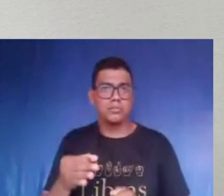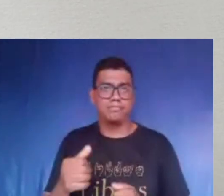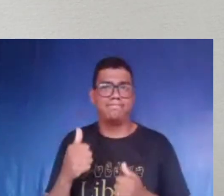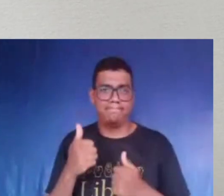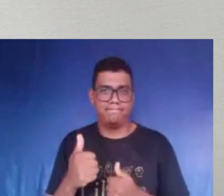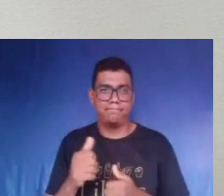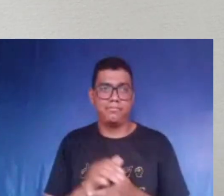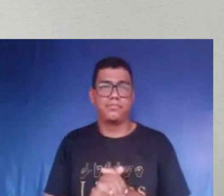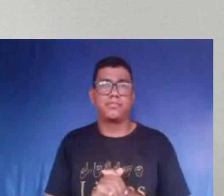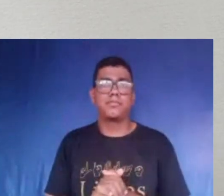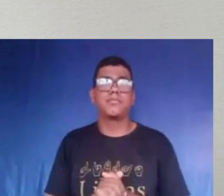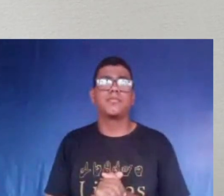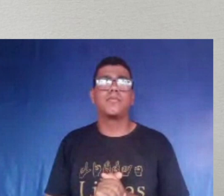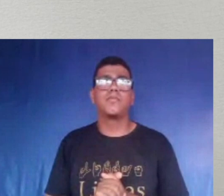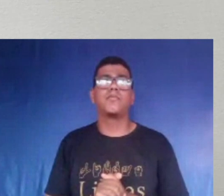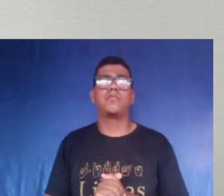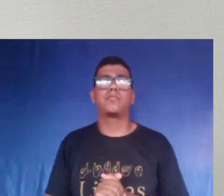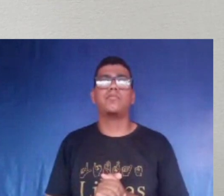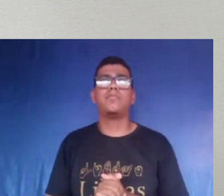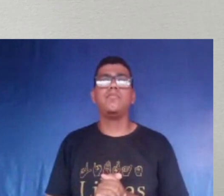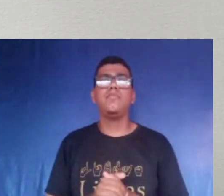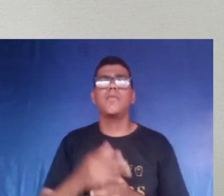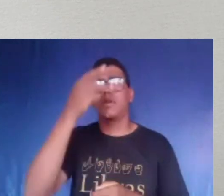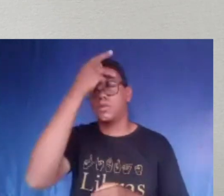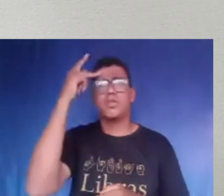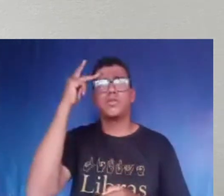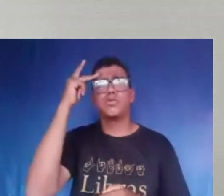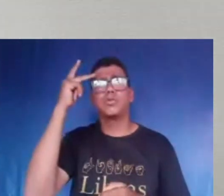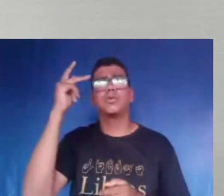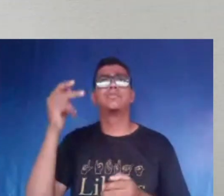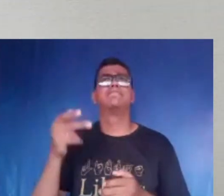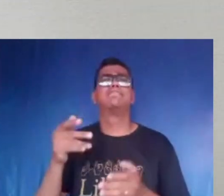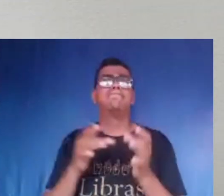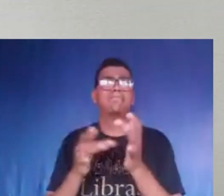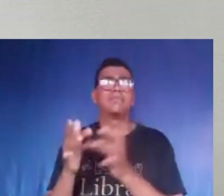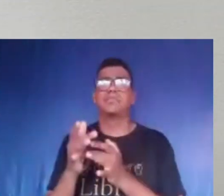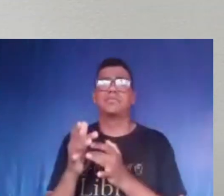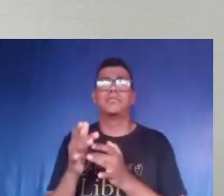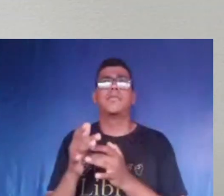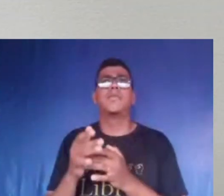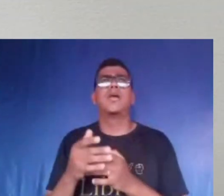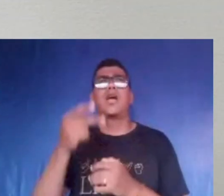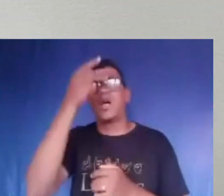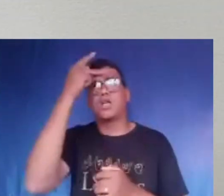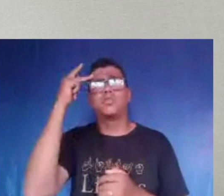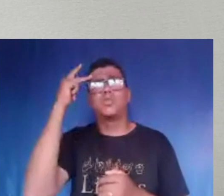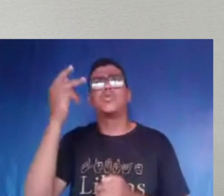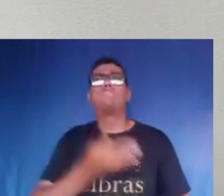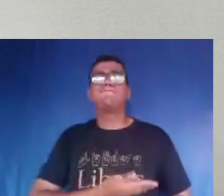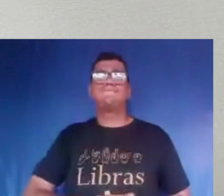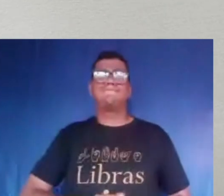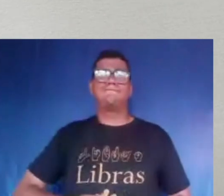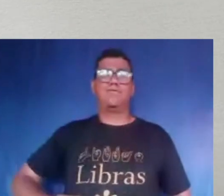milagres, a multiplicação do pão, a multiplicação do peixe, para alimentar aquele povo que estava faminto de algumas horas. Hoje nós vemos famílias inteiras